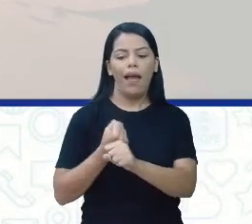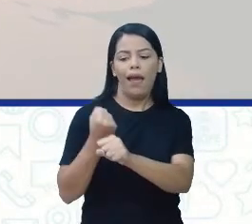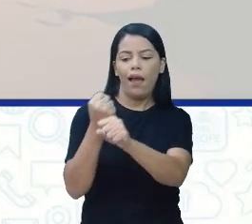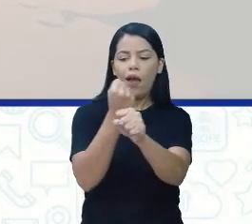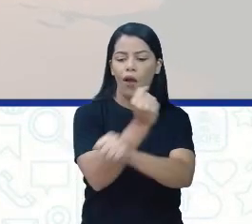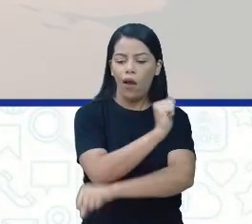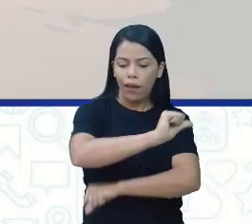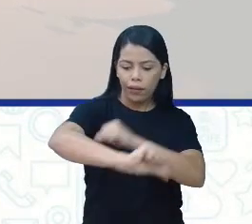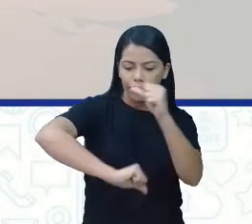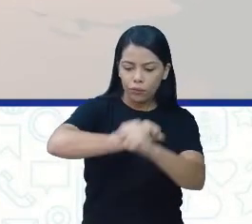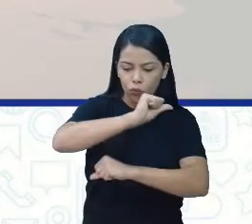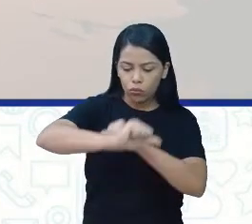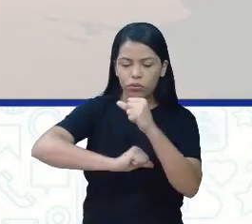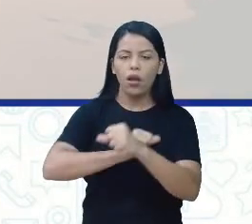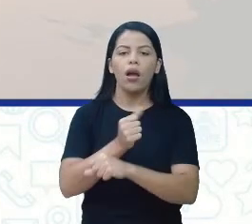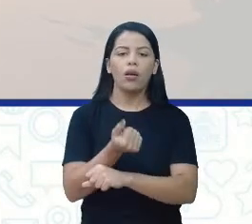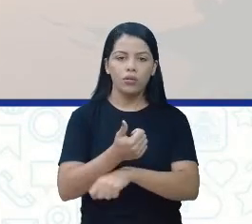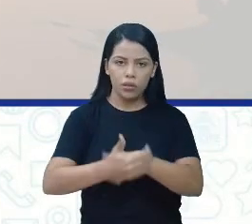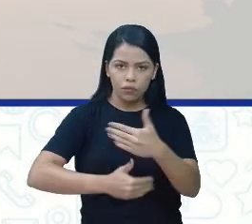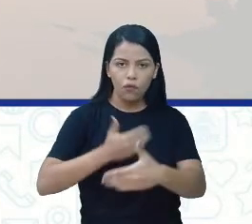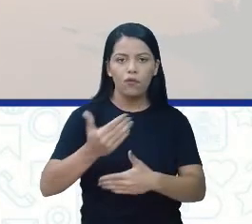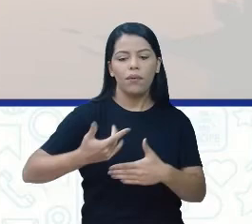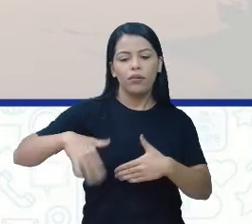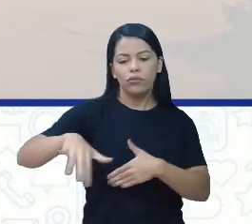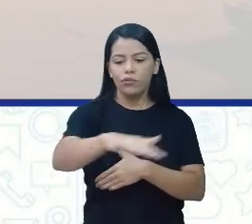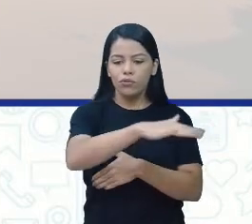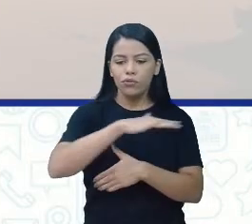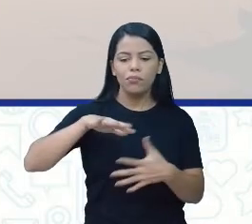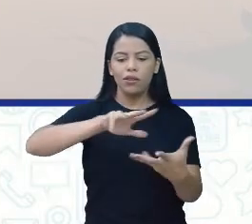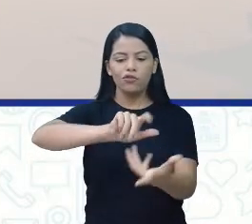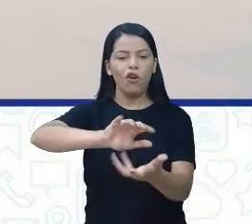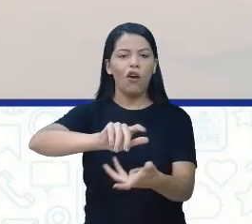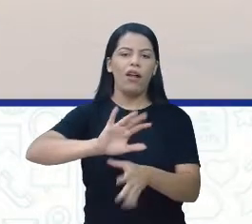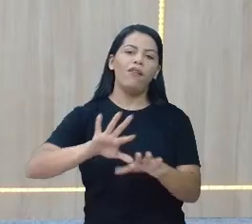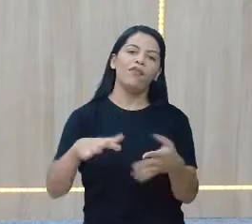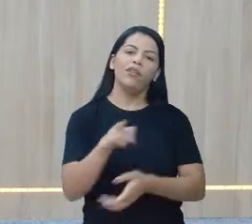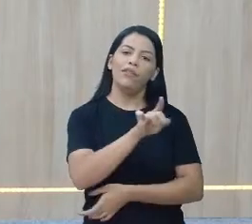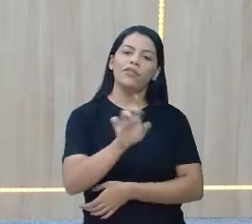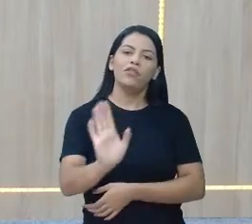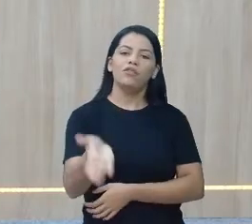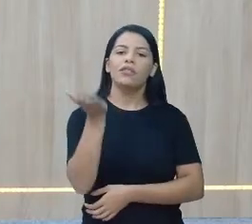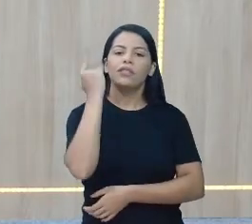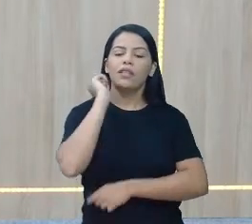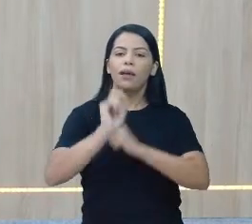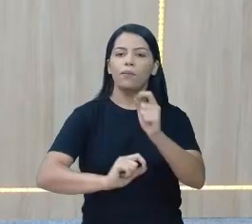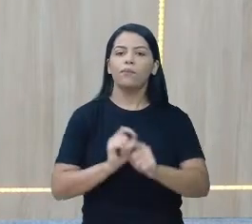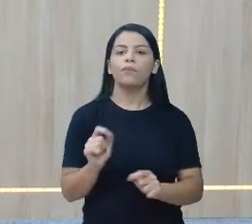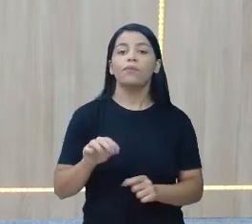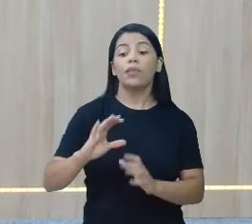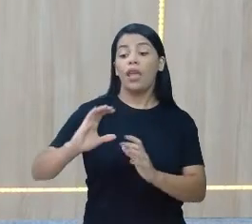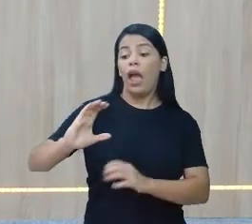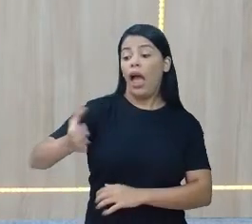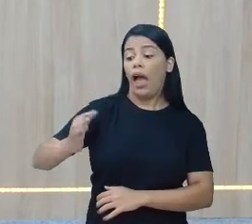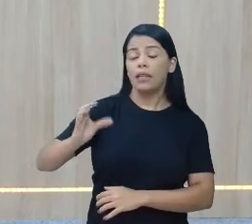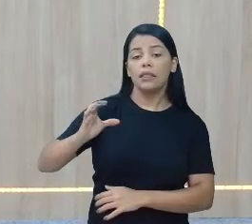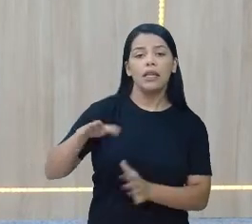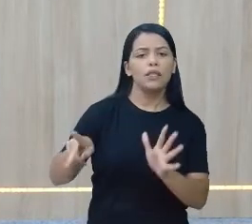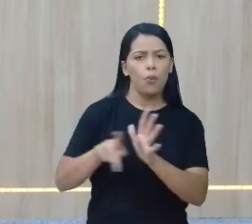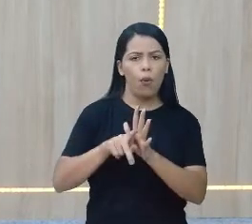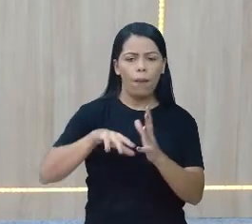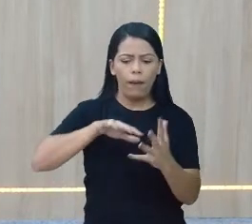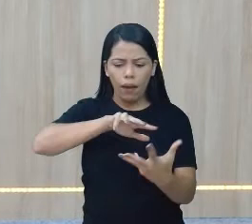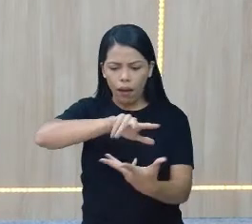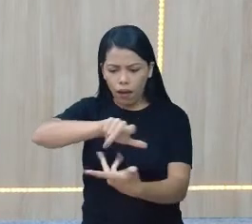e transformação do espaço geográfico. Então você já sabe, sexto ano, que o quê? A ciência geográfica,